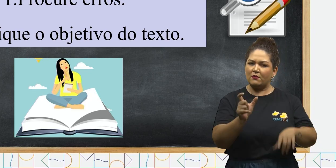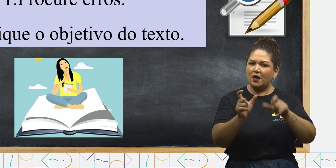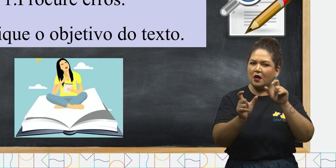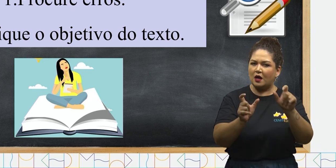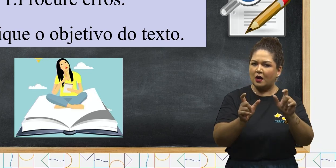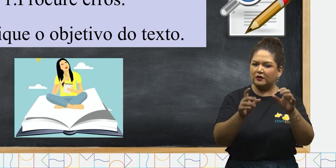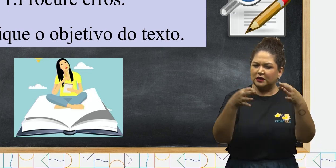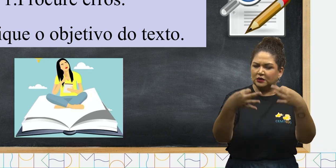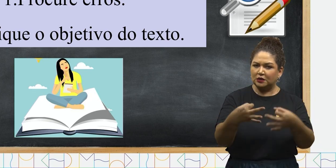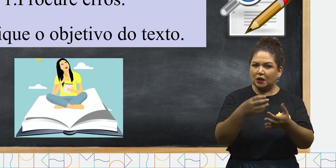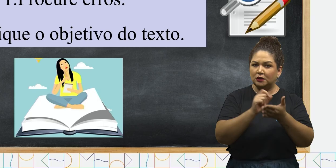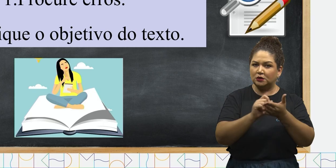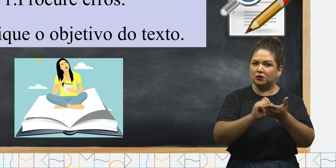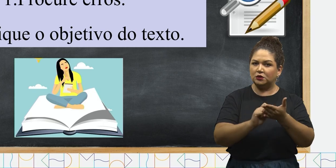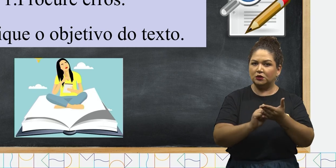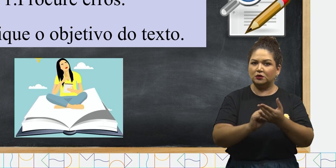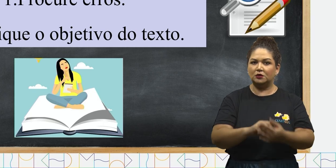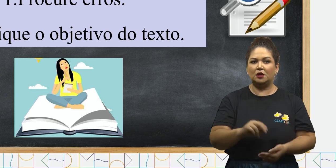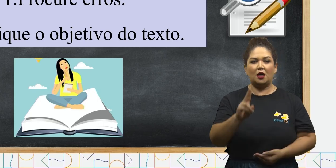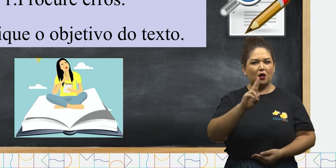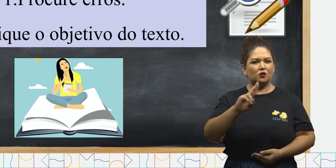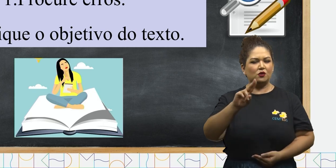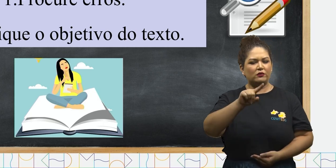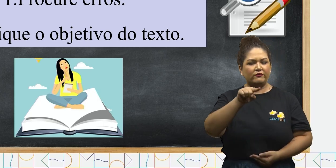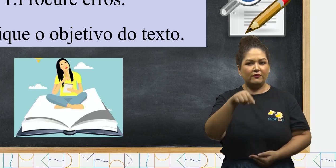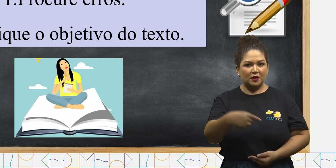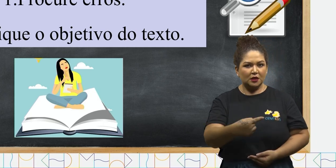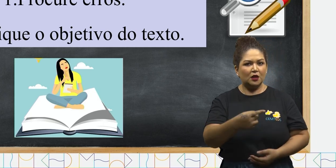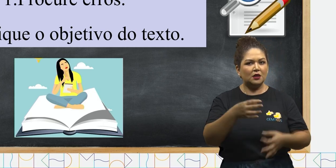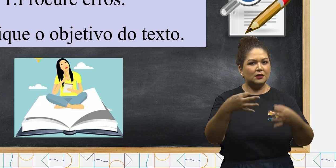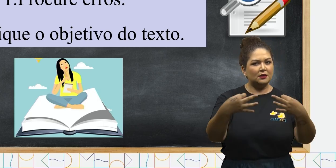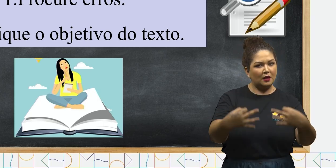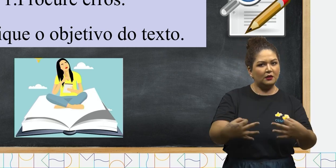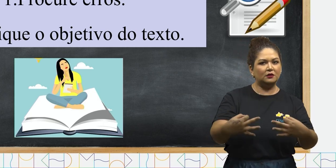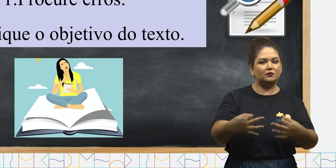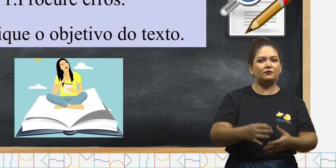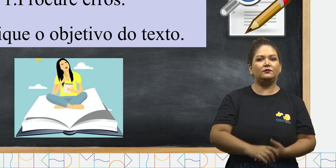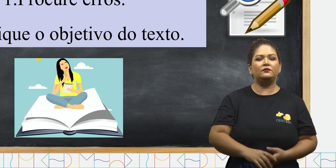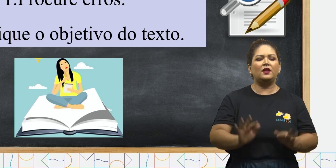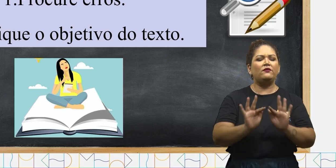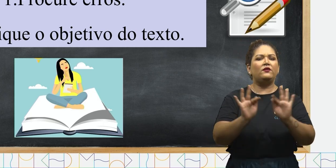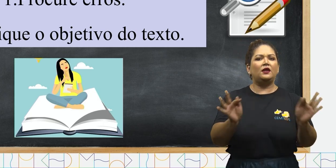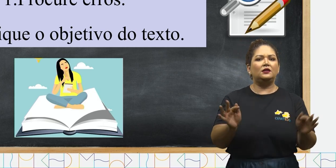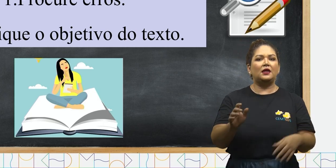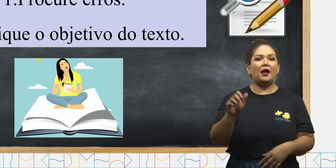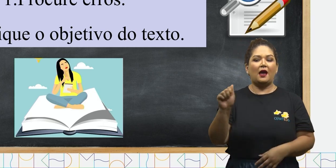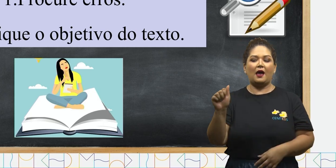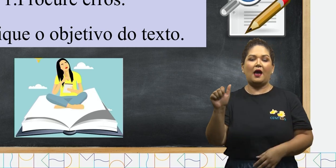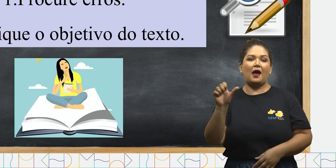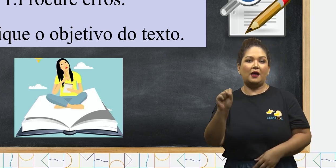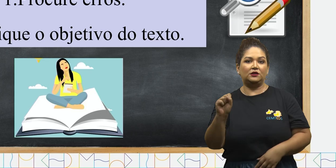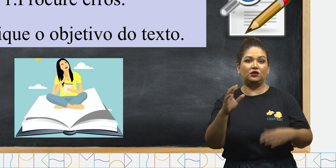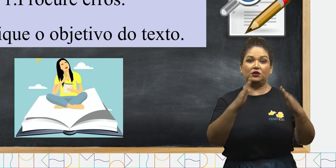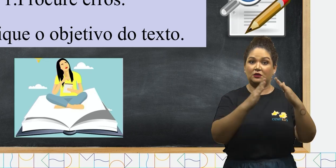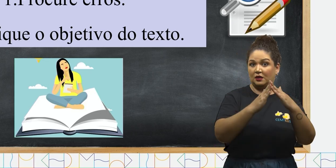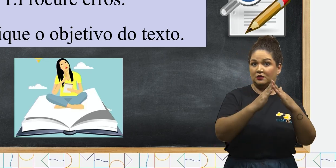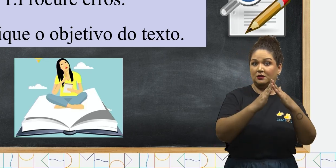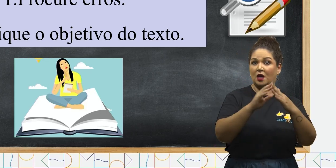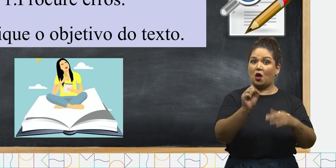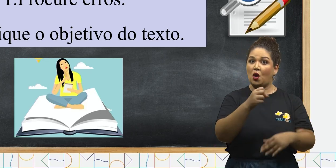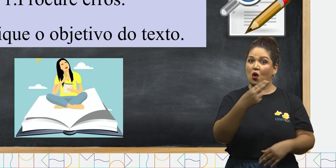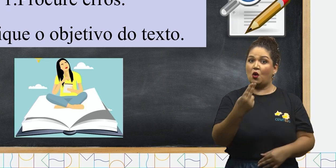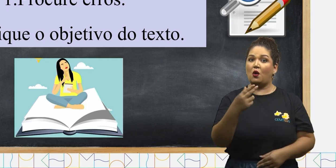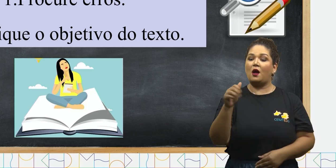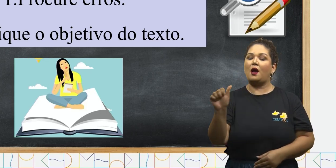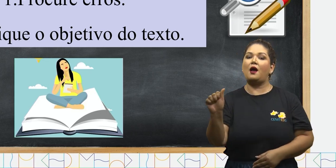escritas corretamente? A vírgula foi usada corretamente? A frase correta é as casas ou